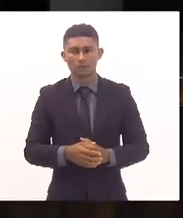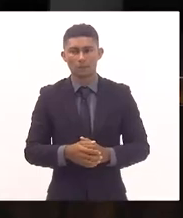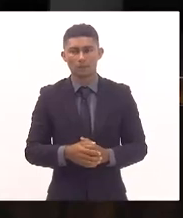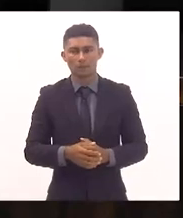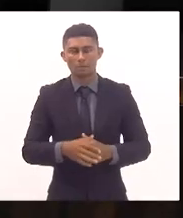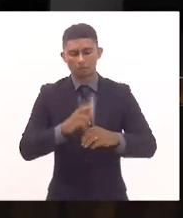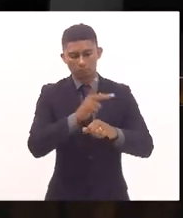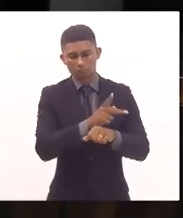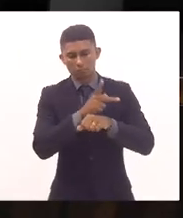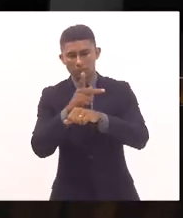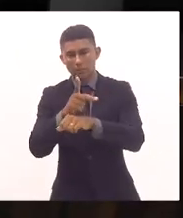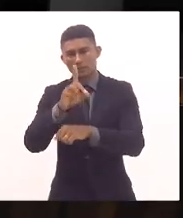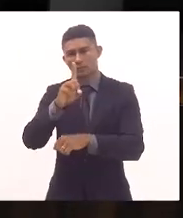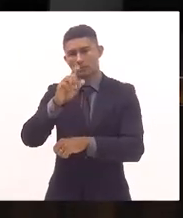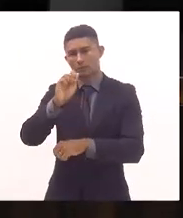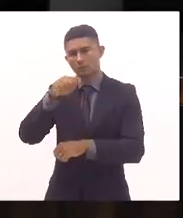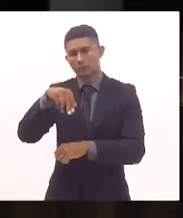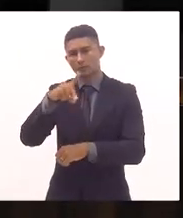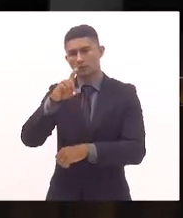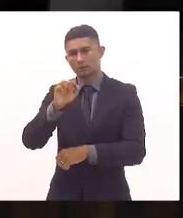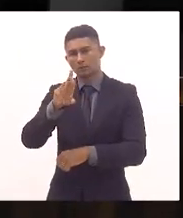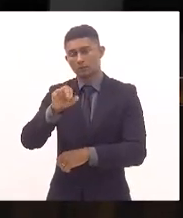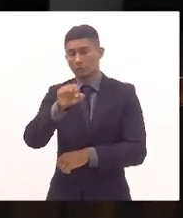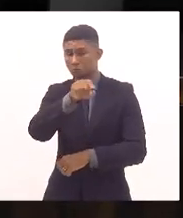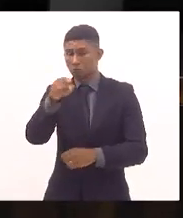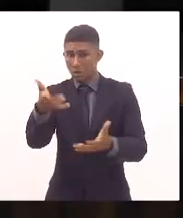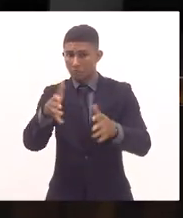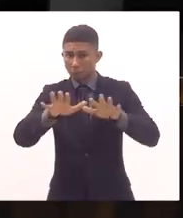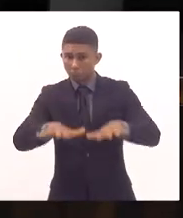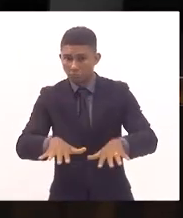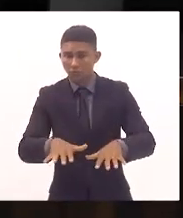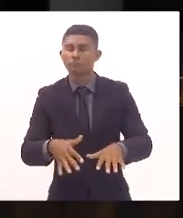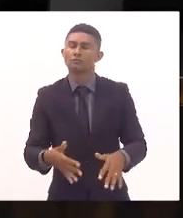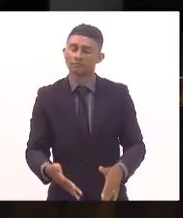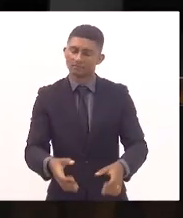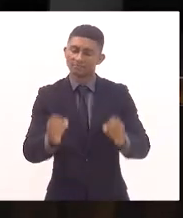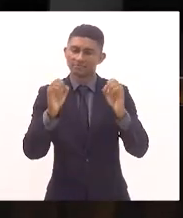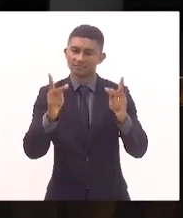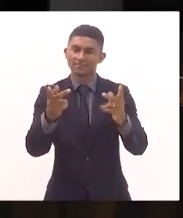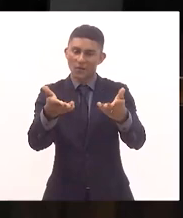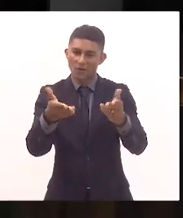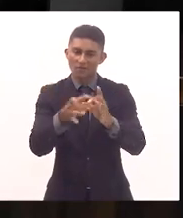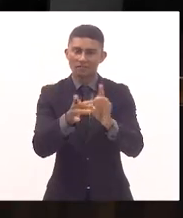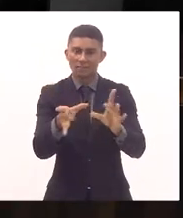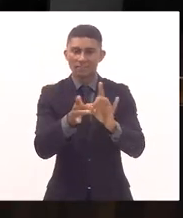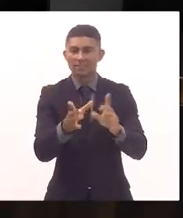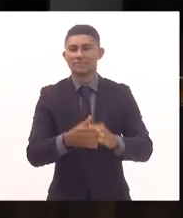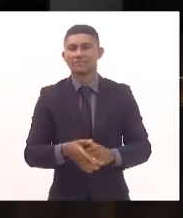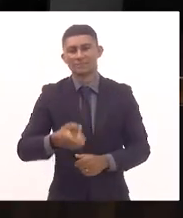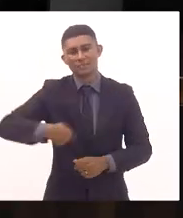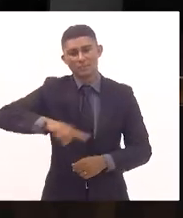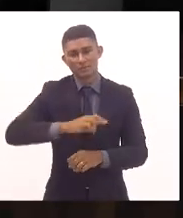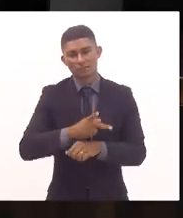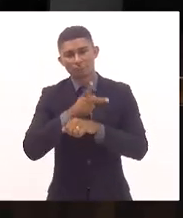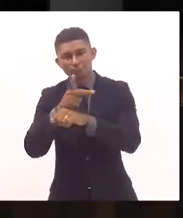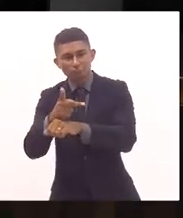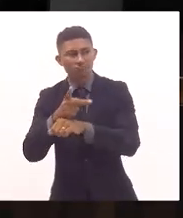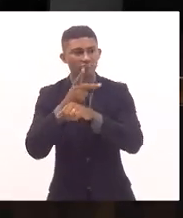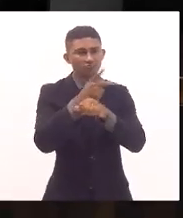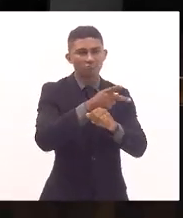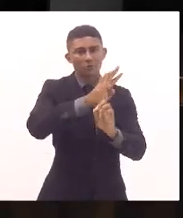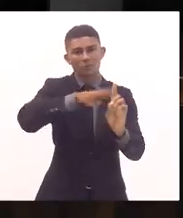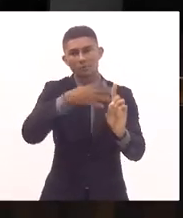de prêmios Dandara. Quem quiser ficar, estão todos convidados. Estaremos homenageando